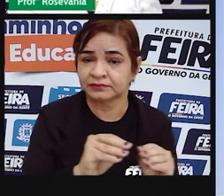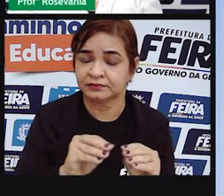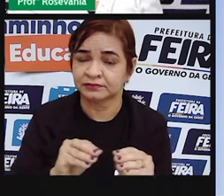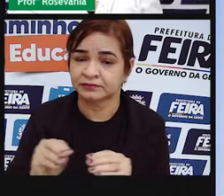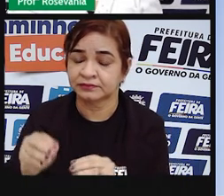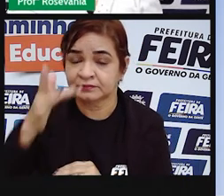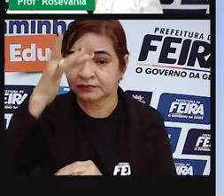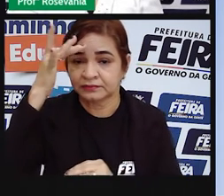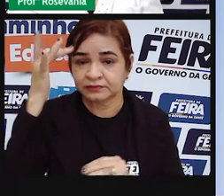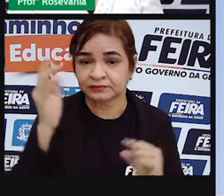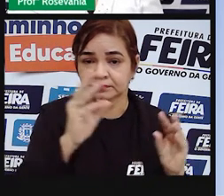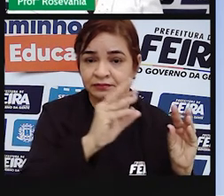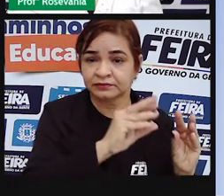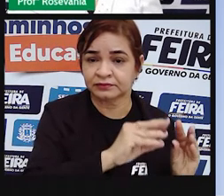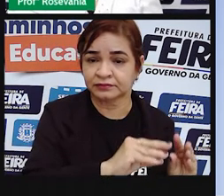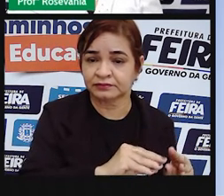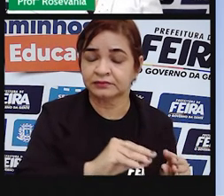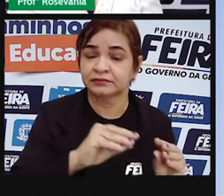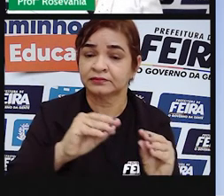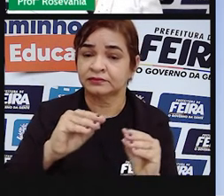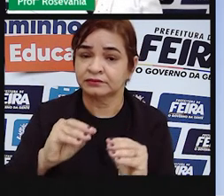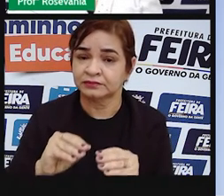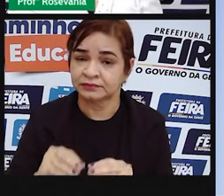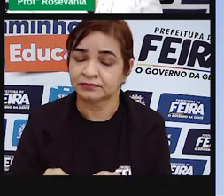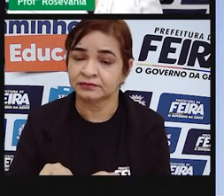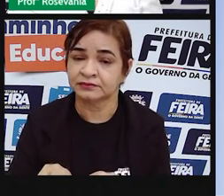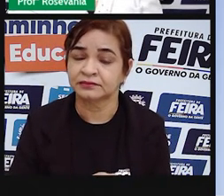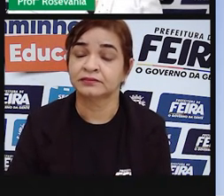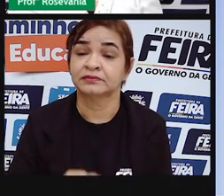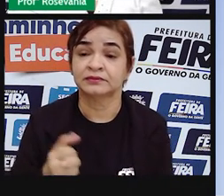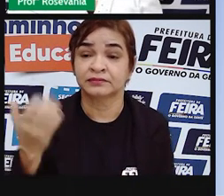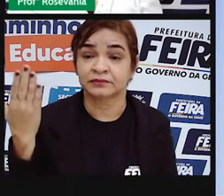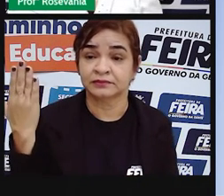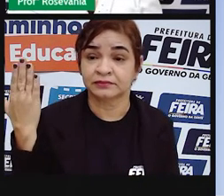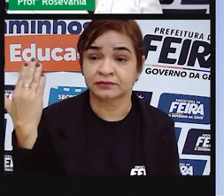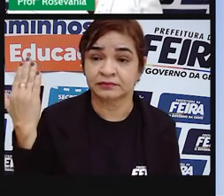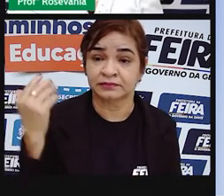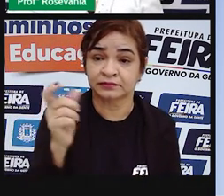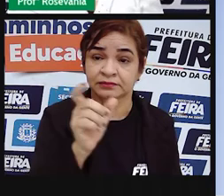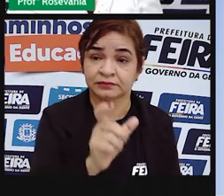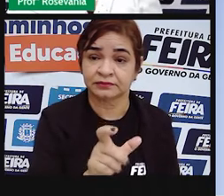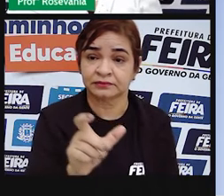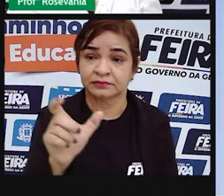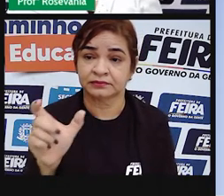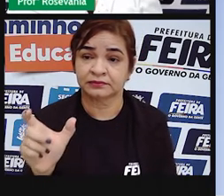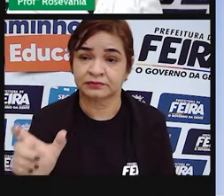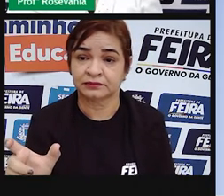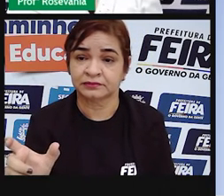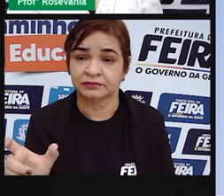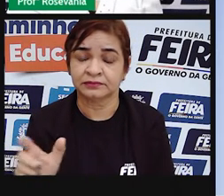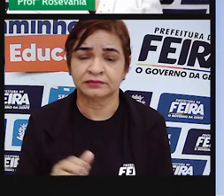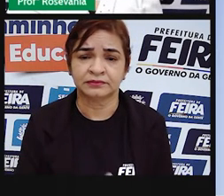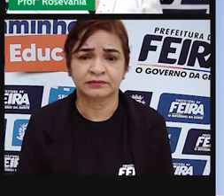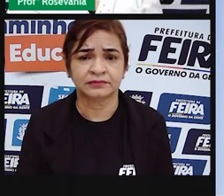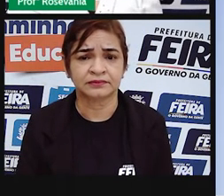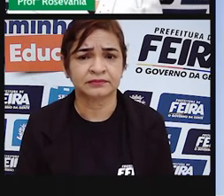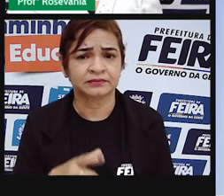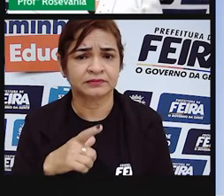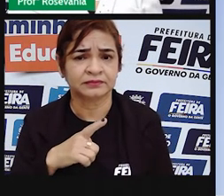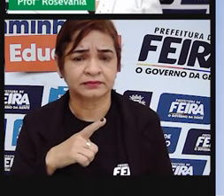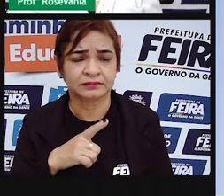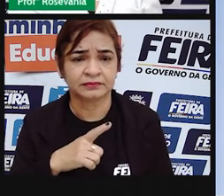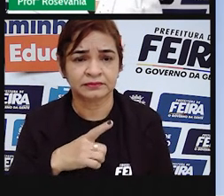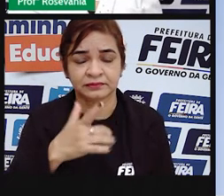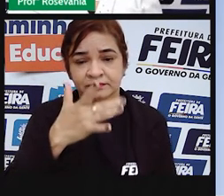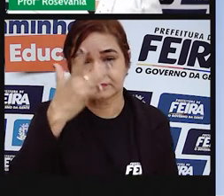da população. Então, nessa década, né, nesse período, nesse intervalo aí de 20 anos, a gente tem a